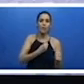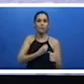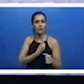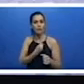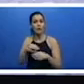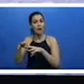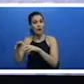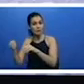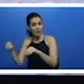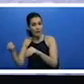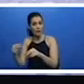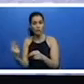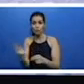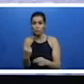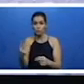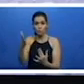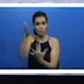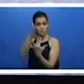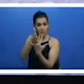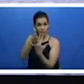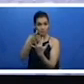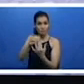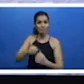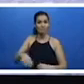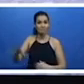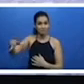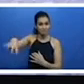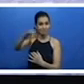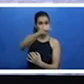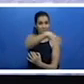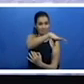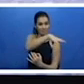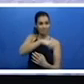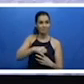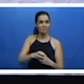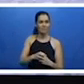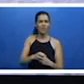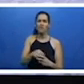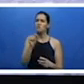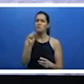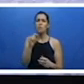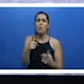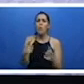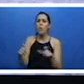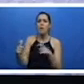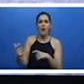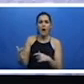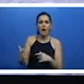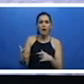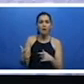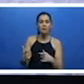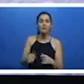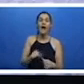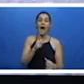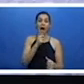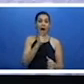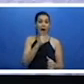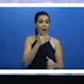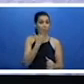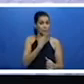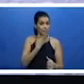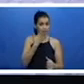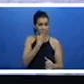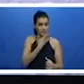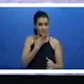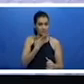grupo, desse grupo específico, né? Bom, então o hábitat desse animal: água doce, ambiente terrestre